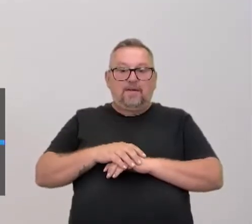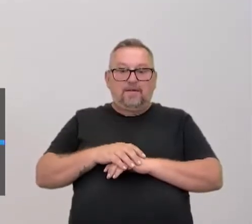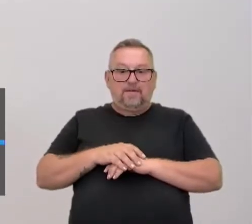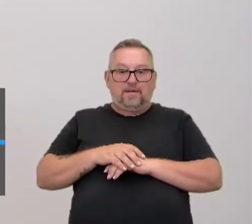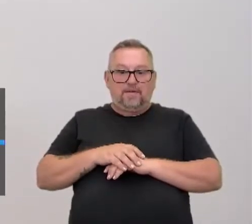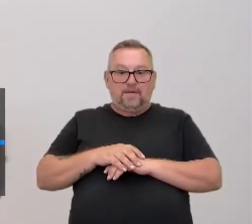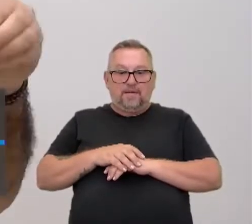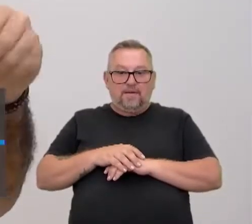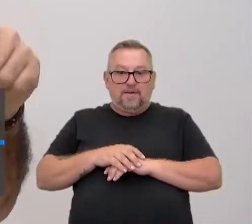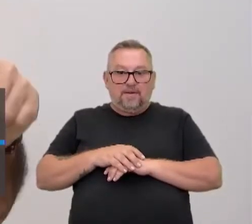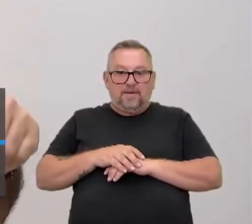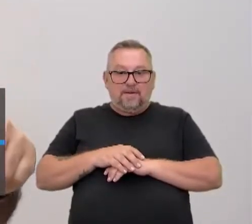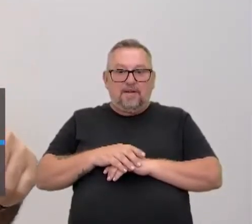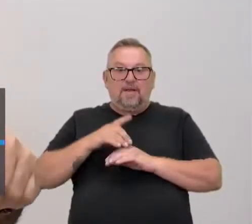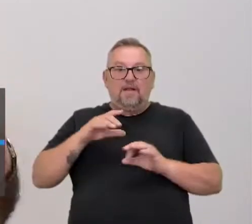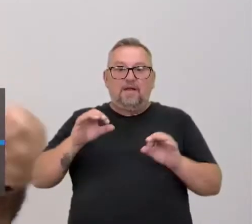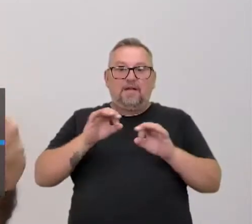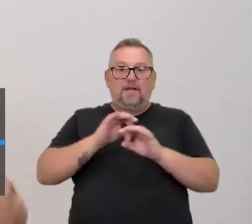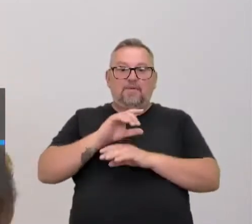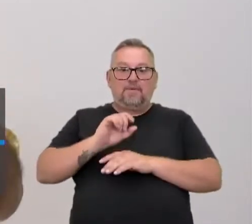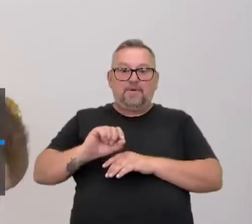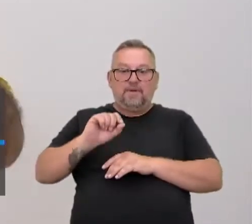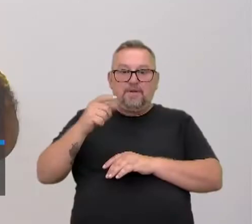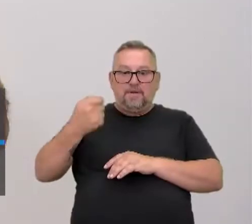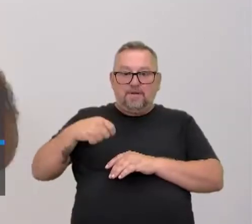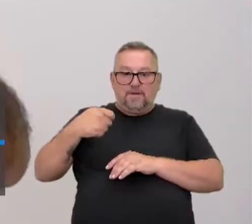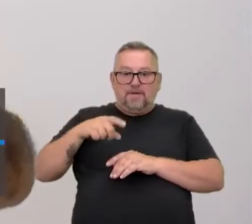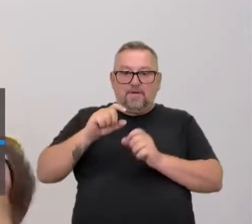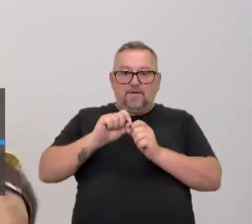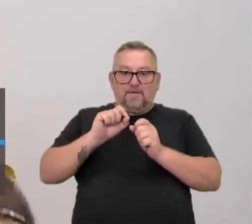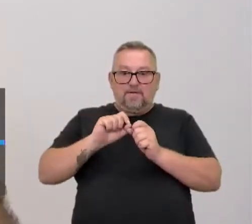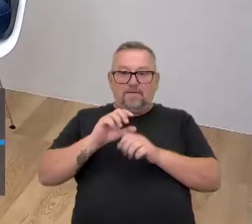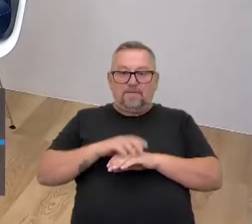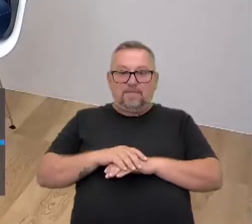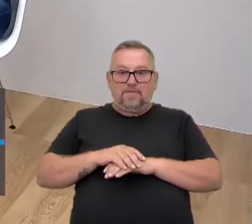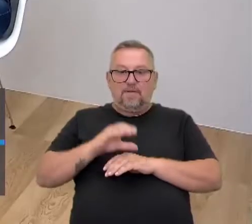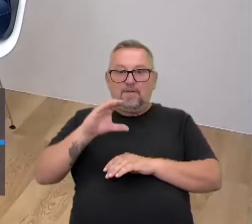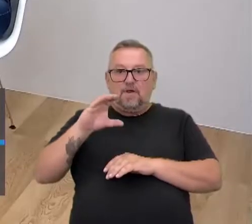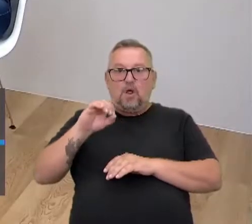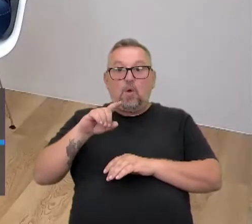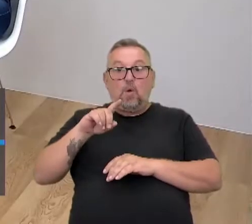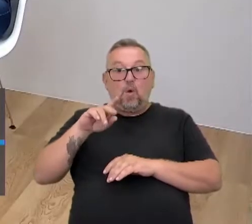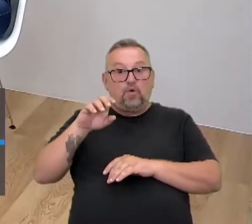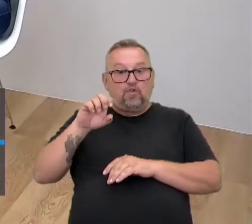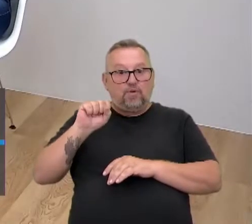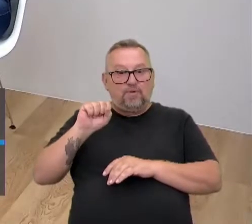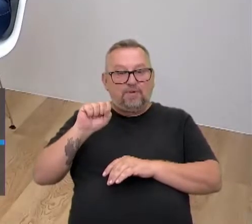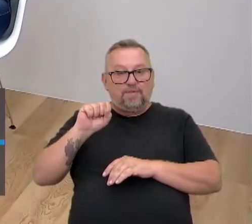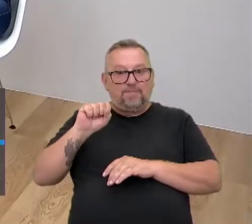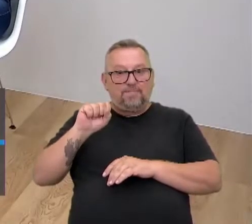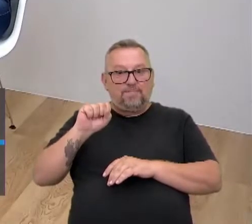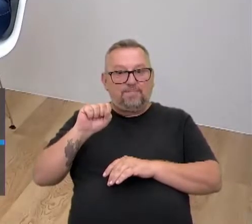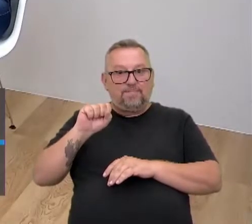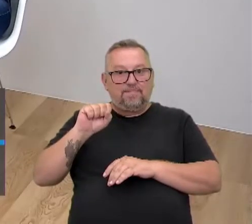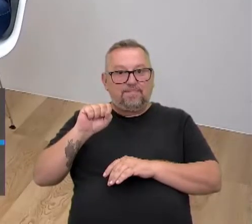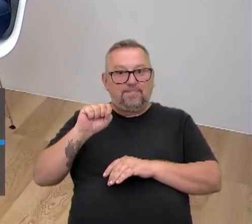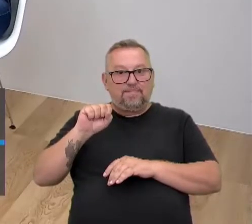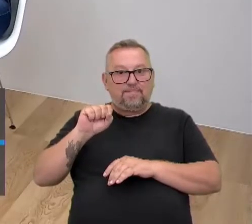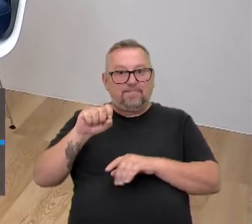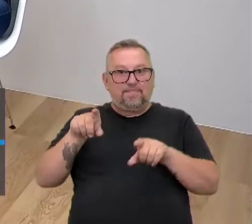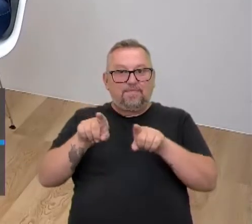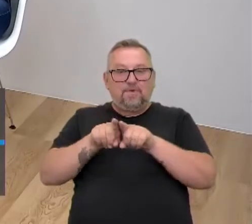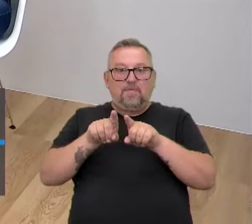Tá. Isso termina na necessidade de você fazer códigos. Porque você tem que agora